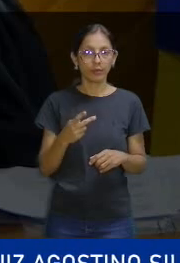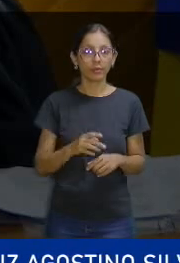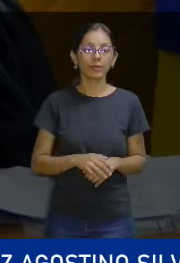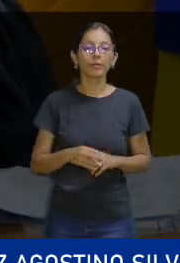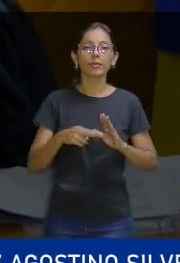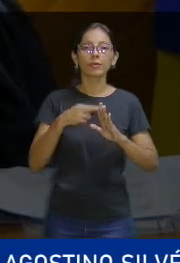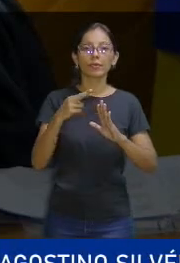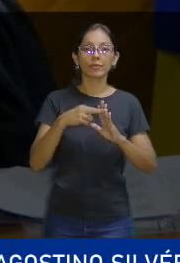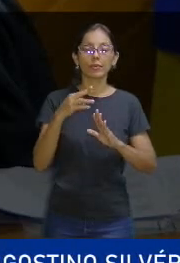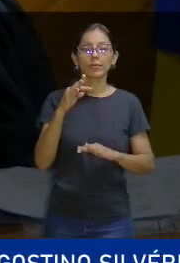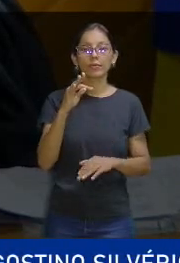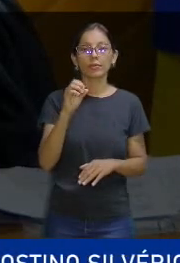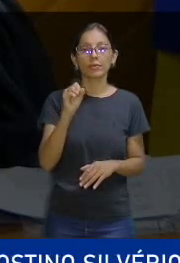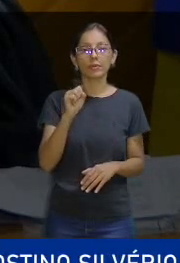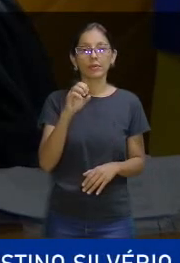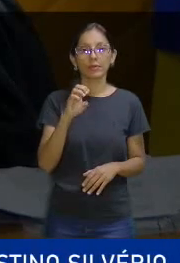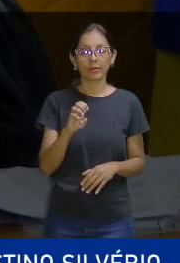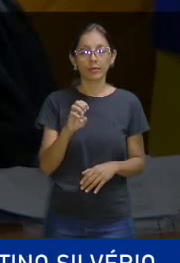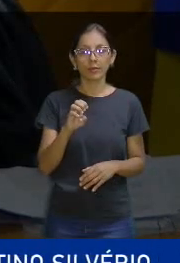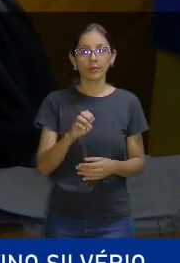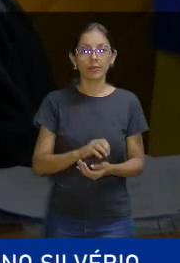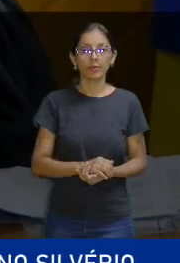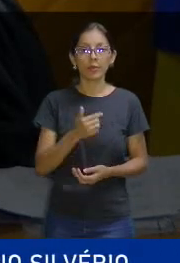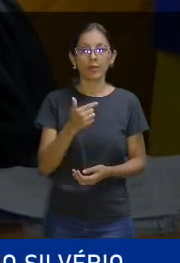Resolução TSE